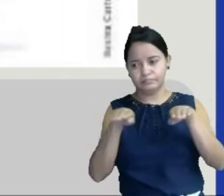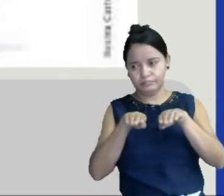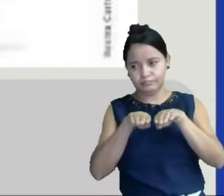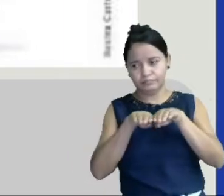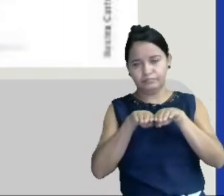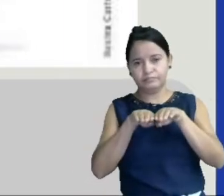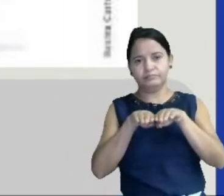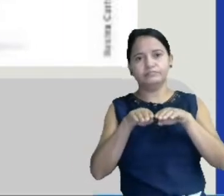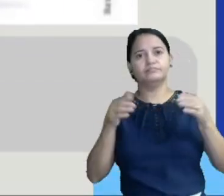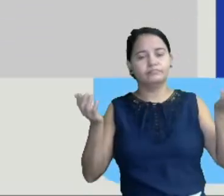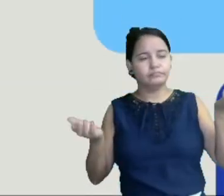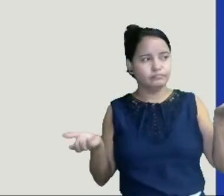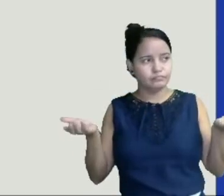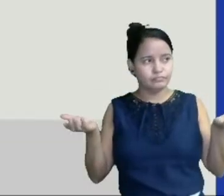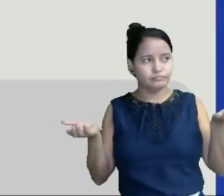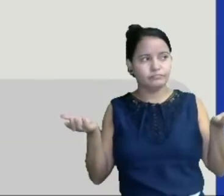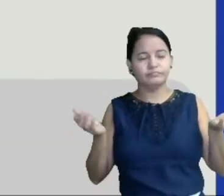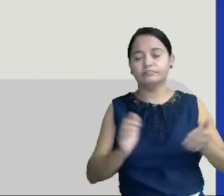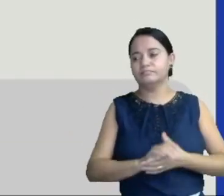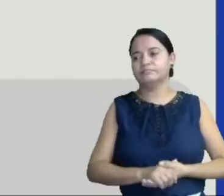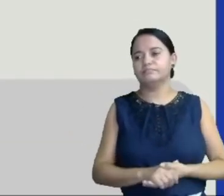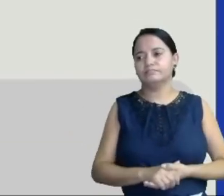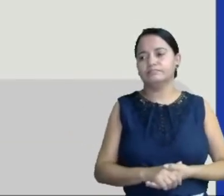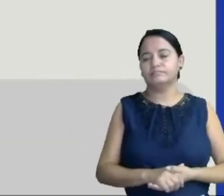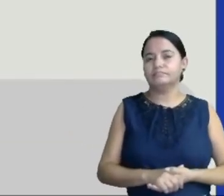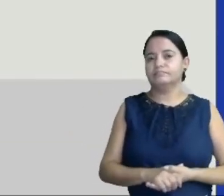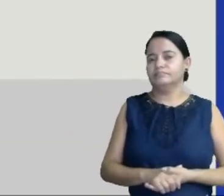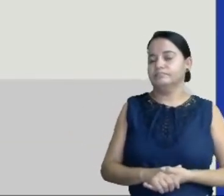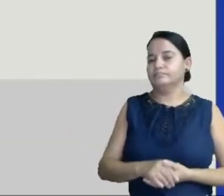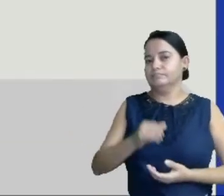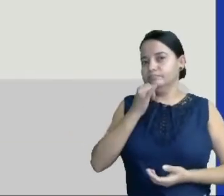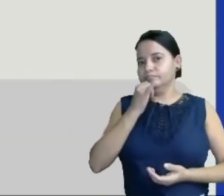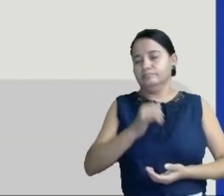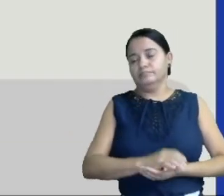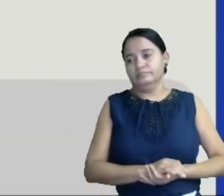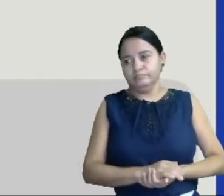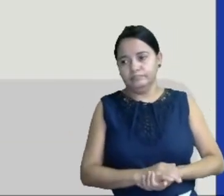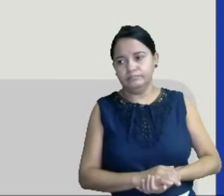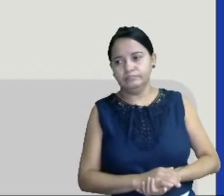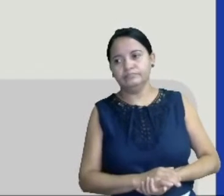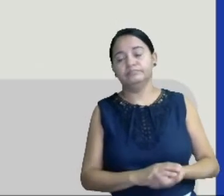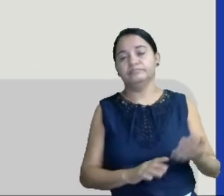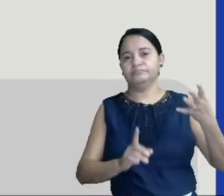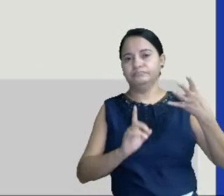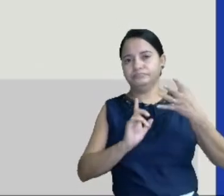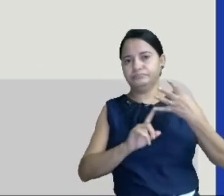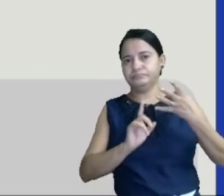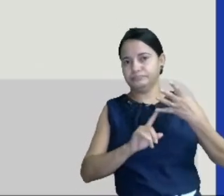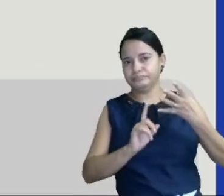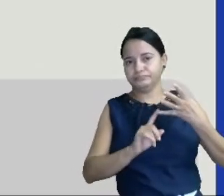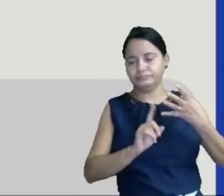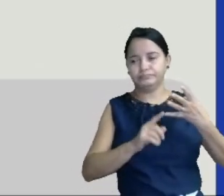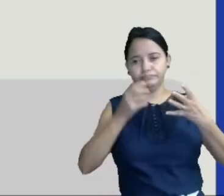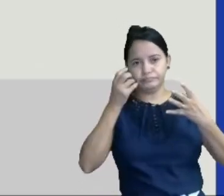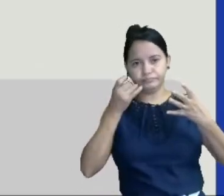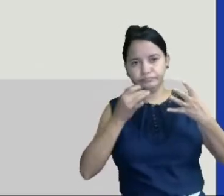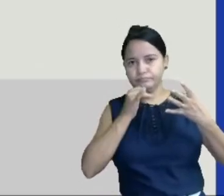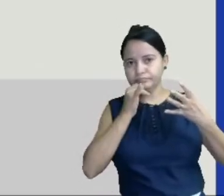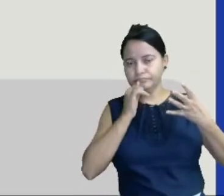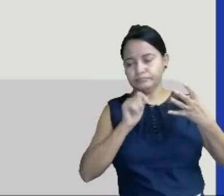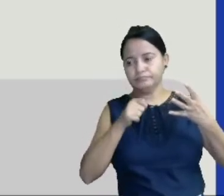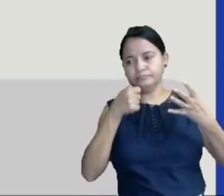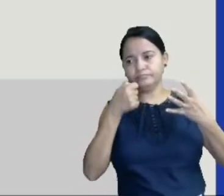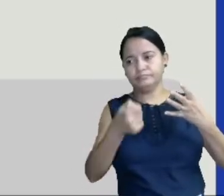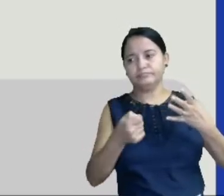então vamos pra próxima representação próximo a situação tá na quarta situação se duas